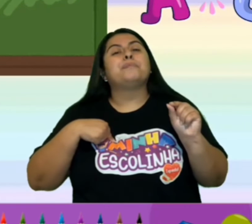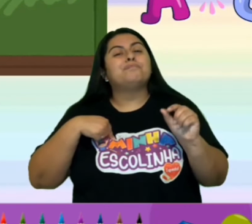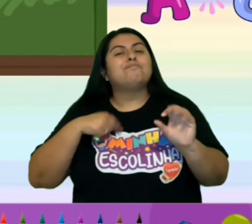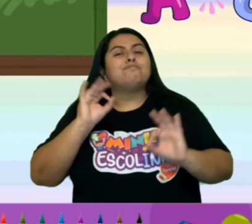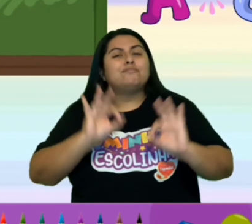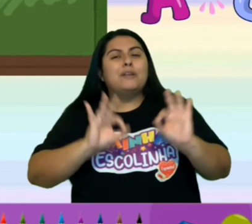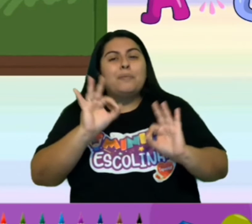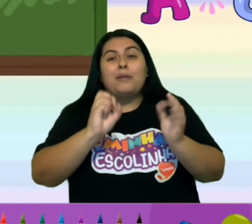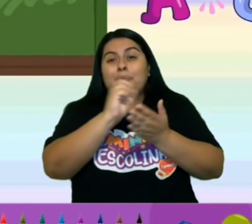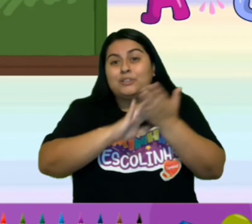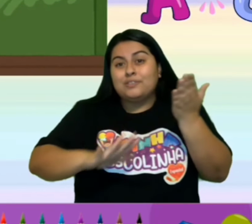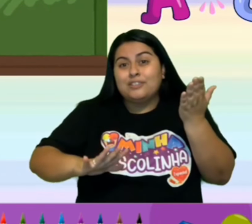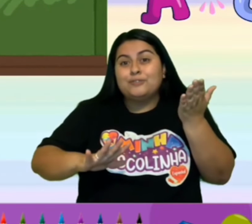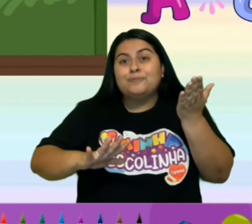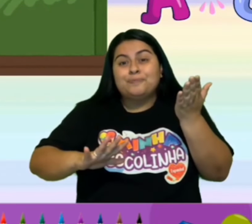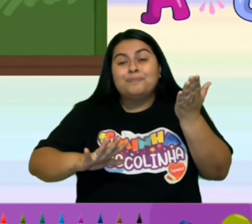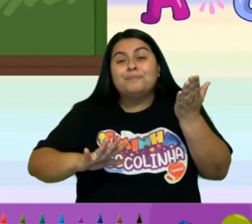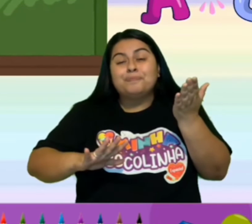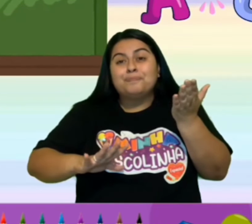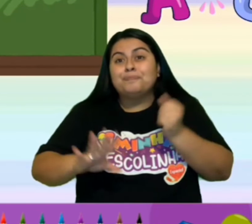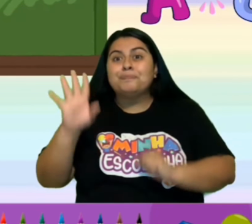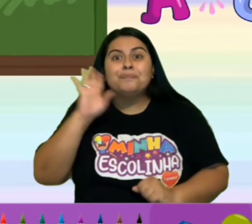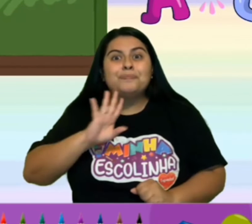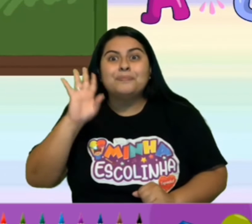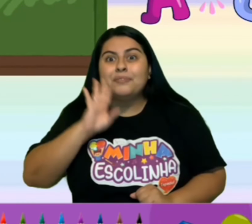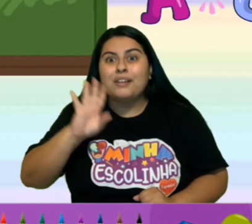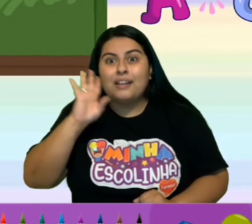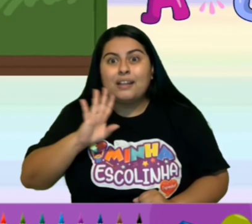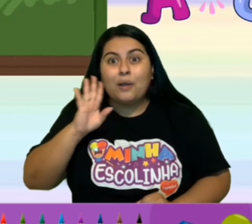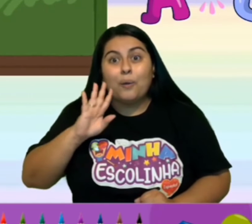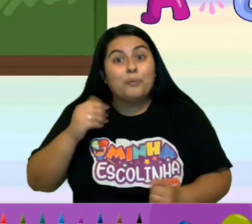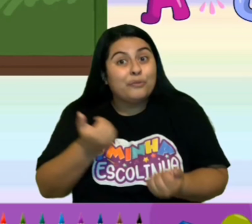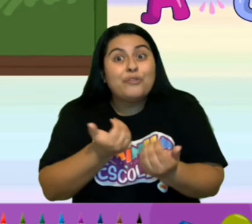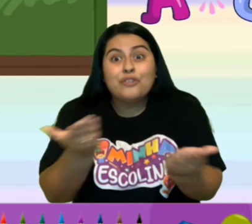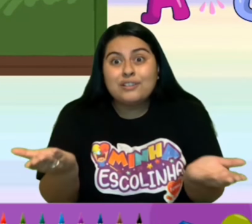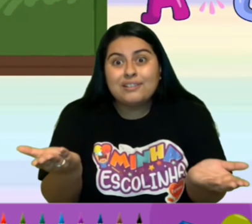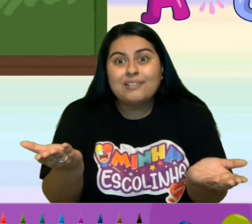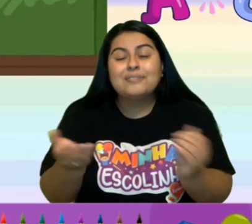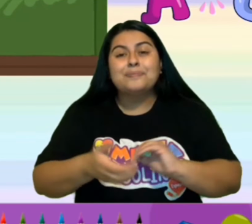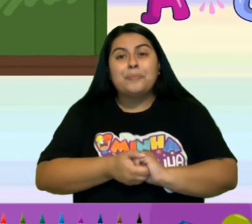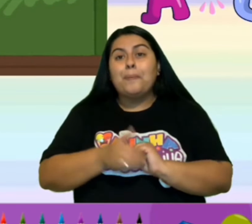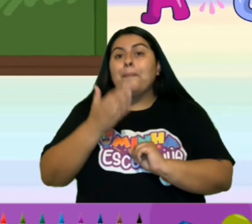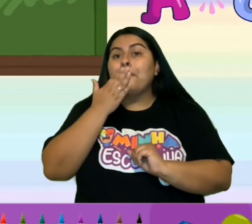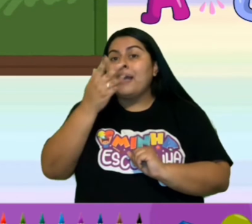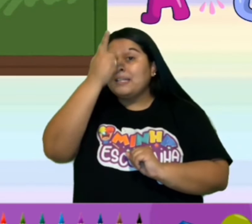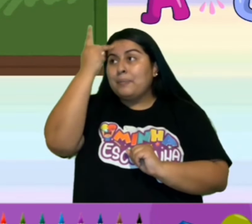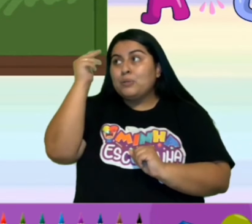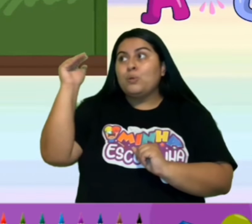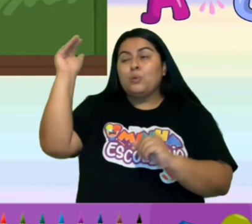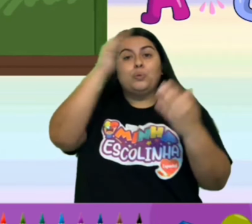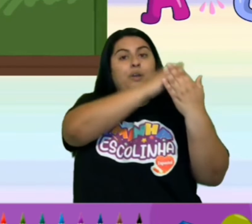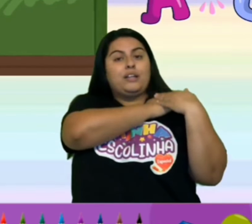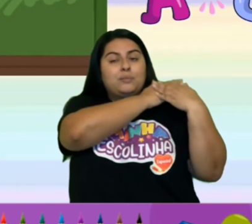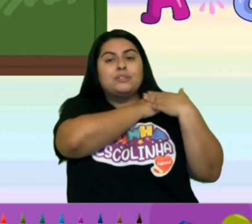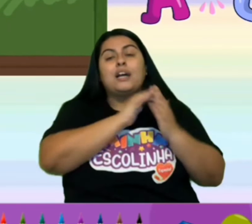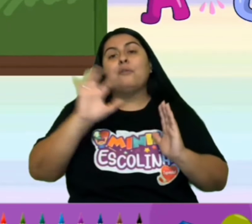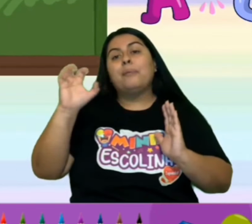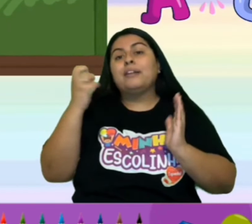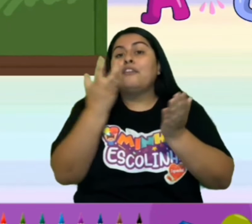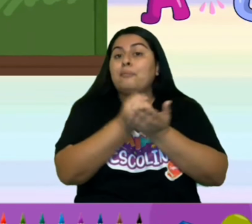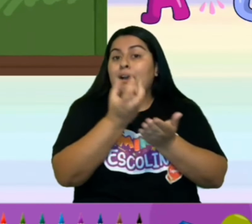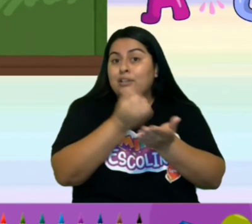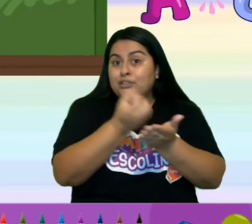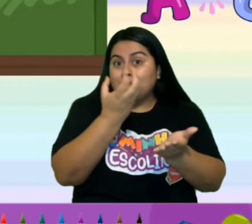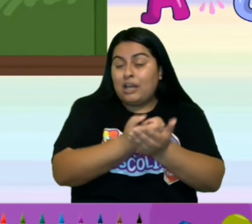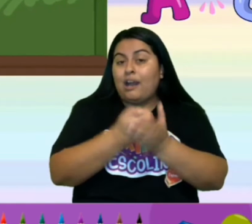A Prokika preparou uma atividade super legal para vocês. Peça para um responsável